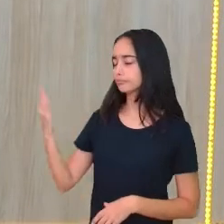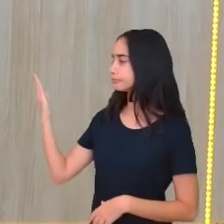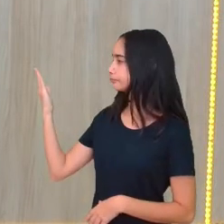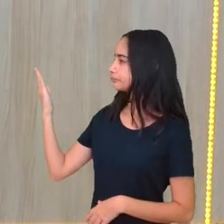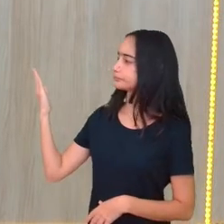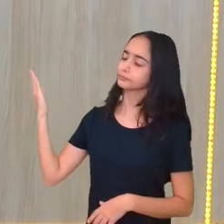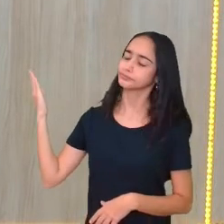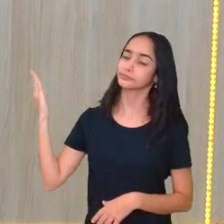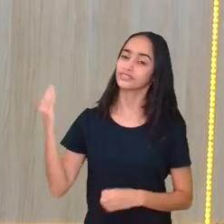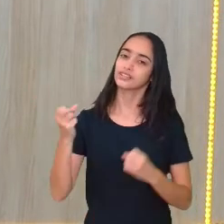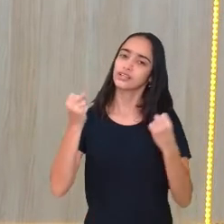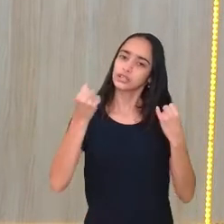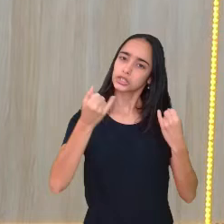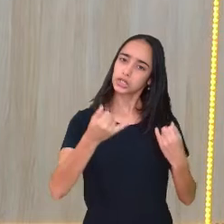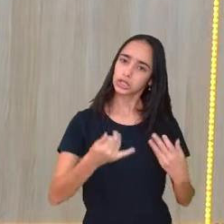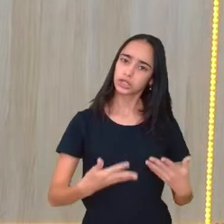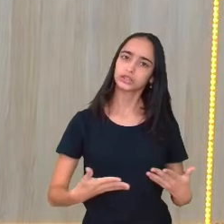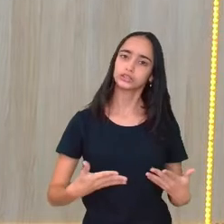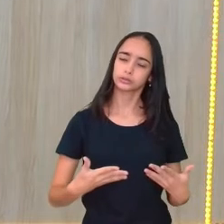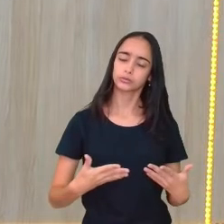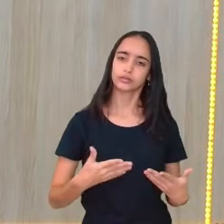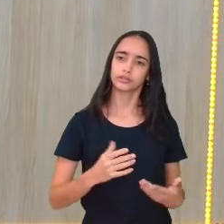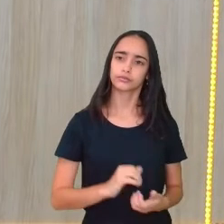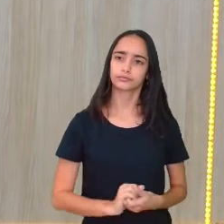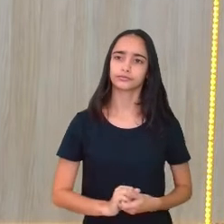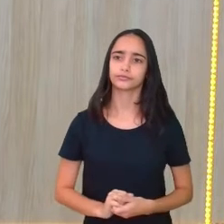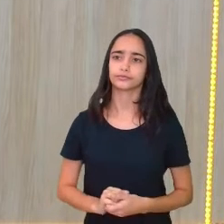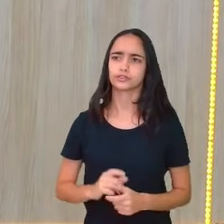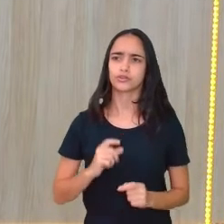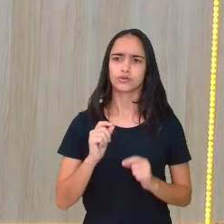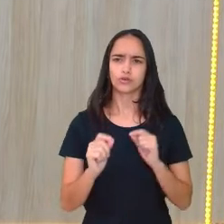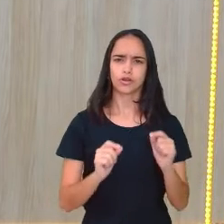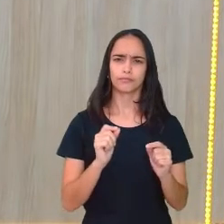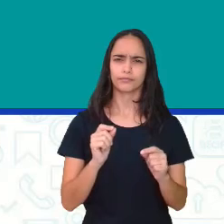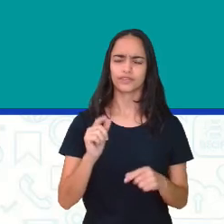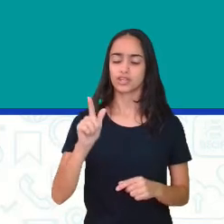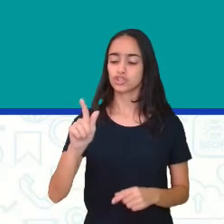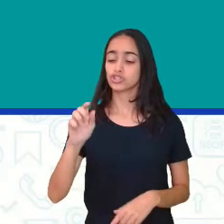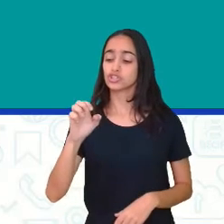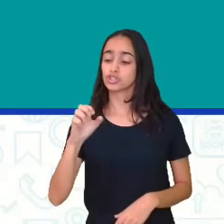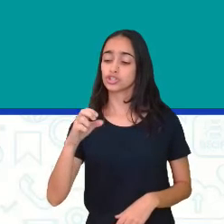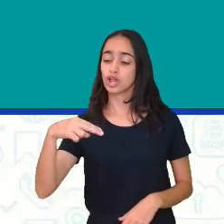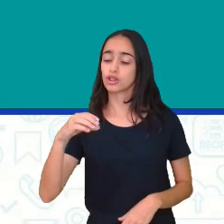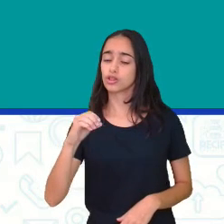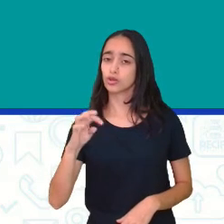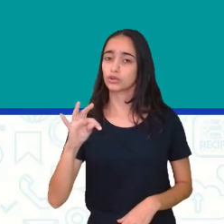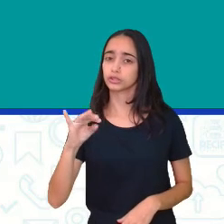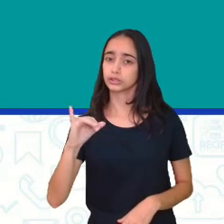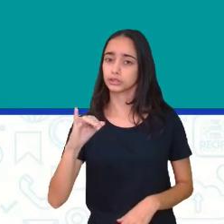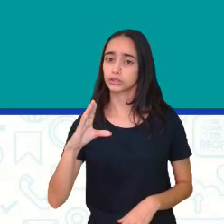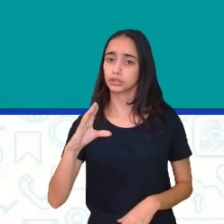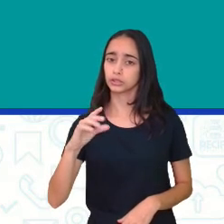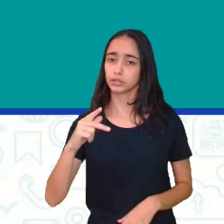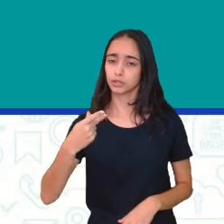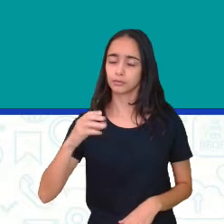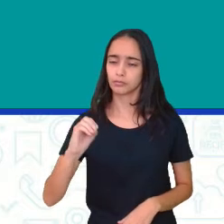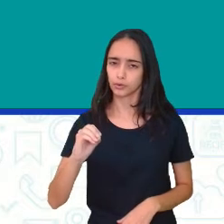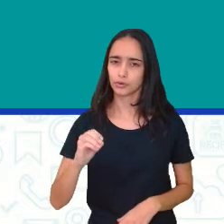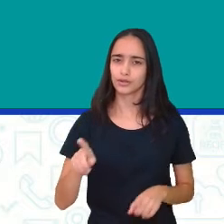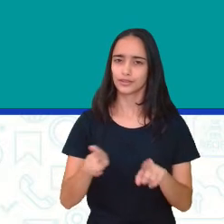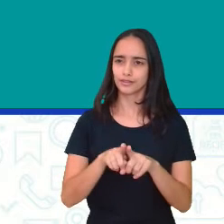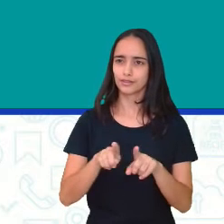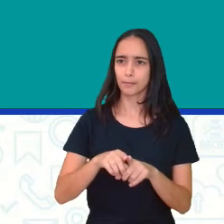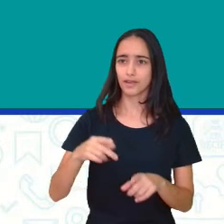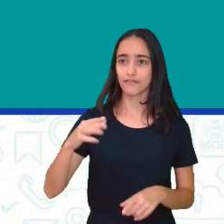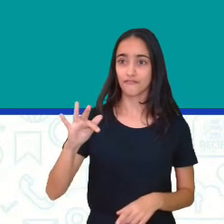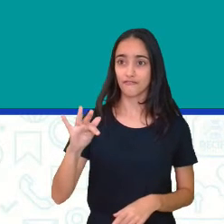essa individualidade biológica. Então, a gente chama de genótipo e fenótipo. Professor, que nome é esse? Não